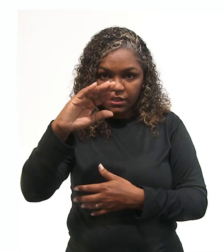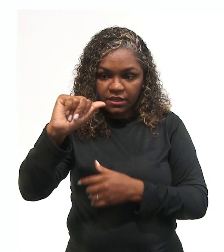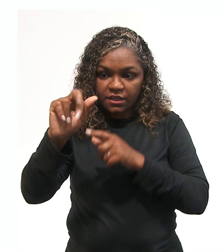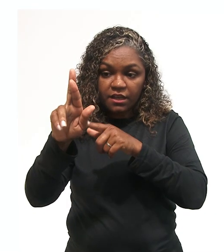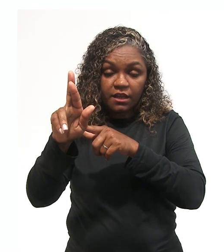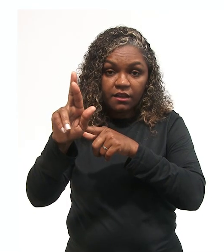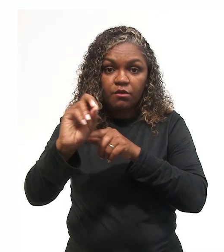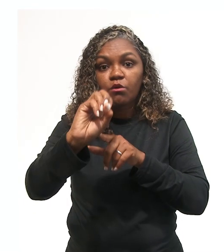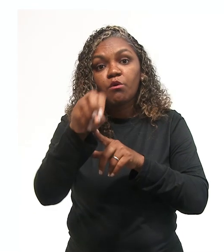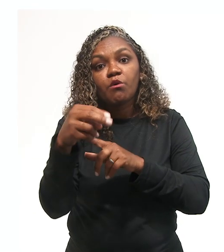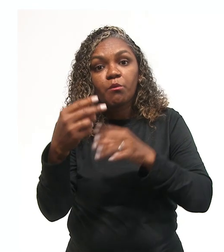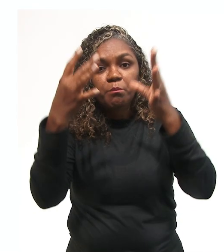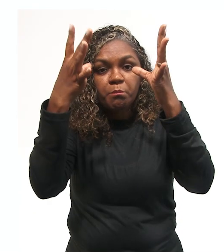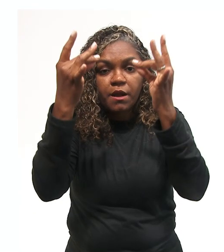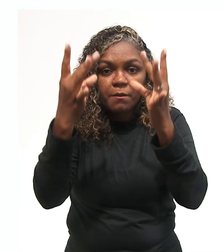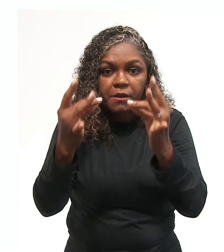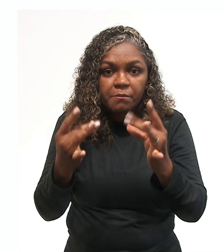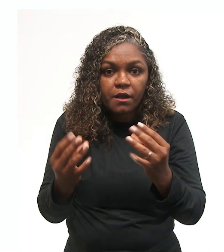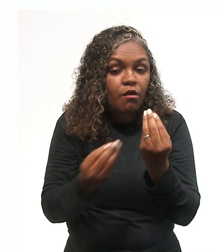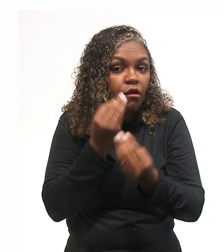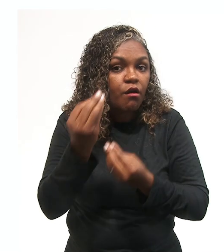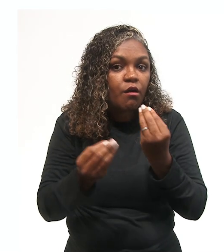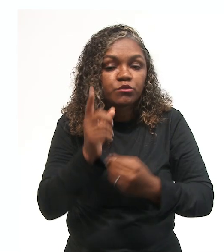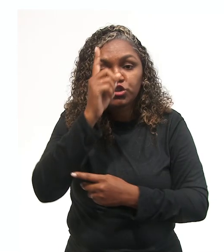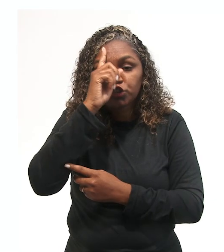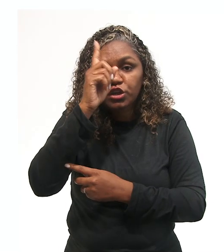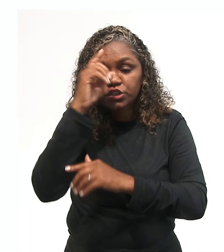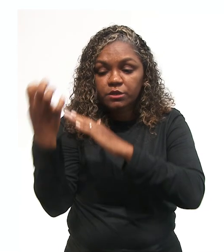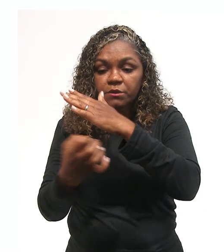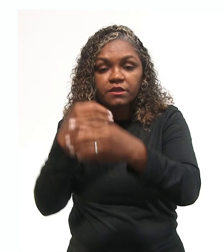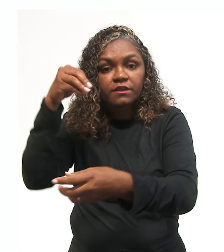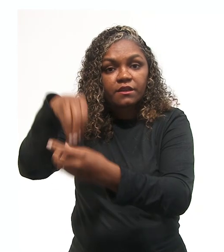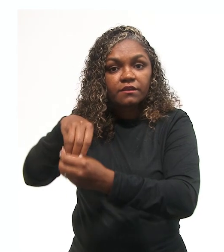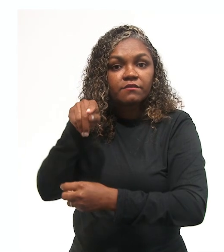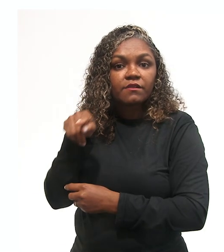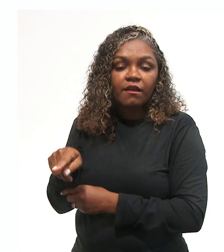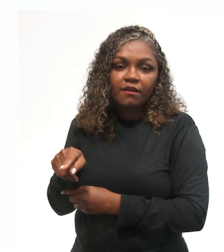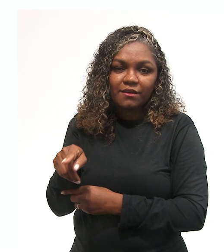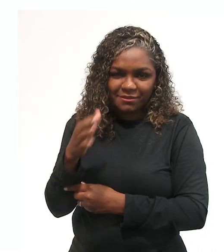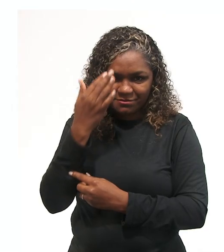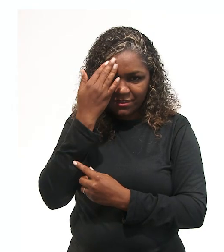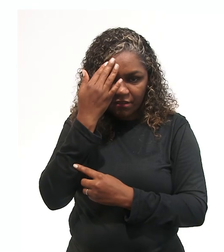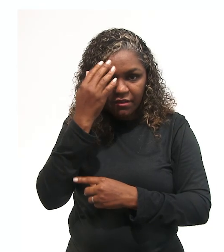né, como ela se dá no dia a dia da empresa. Então, você vai criando